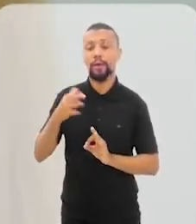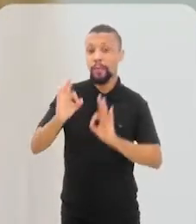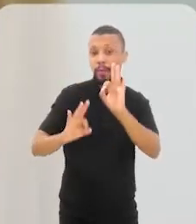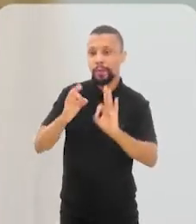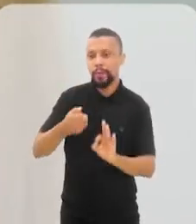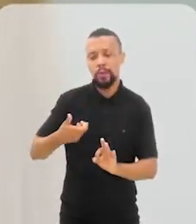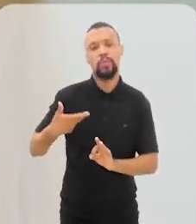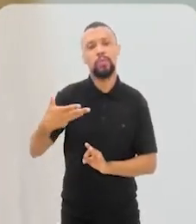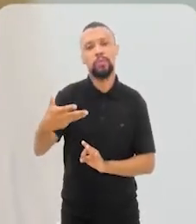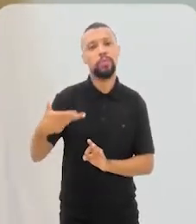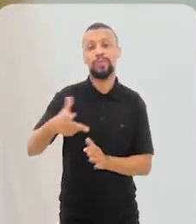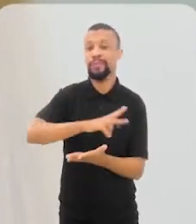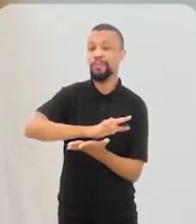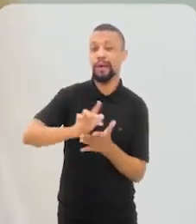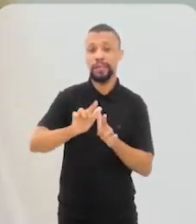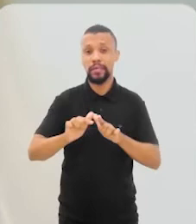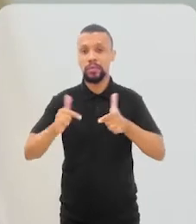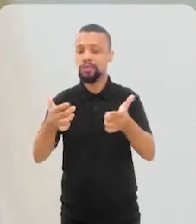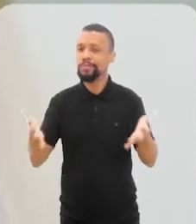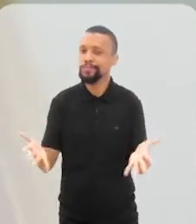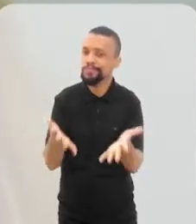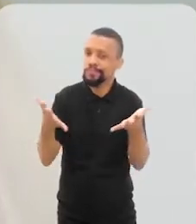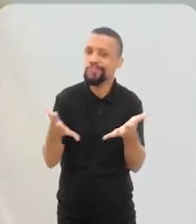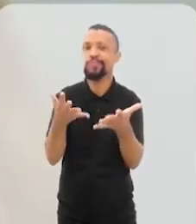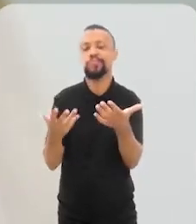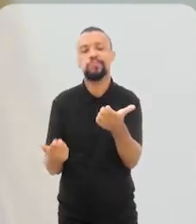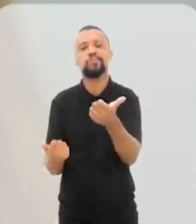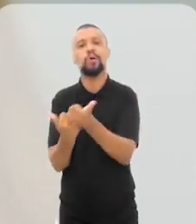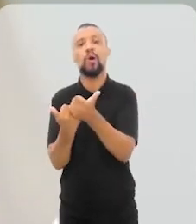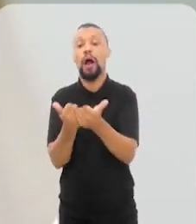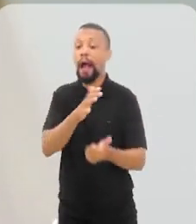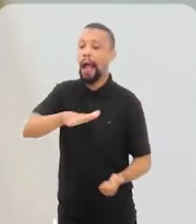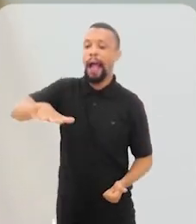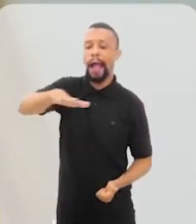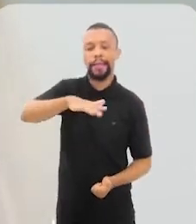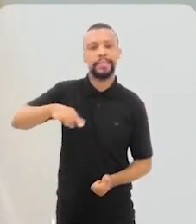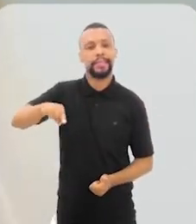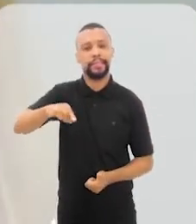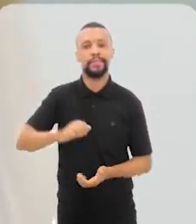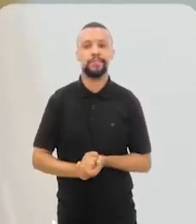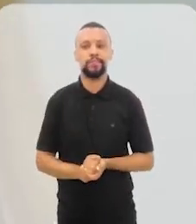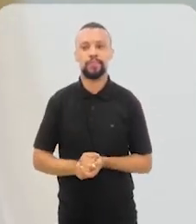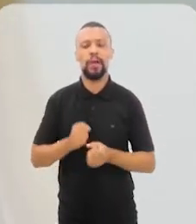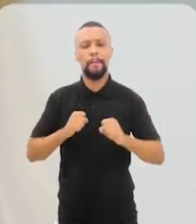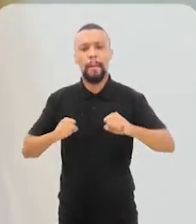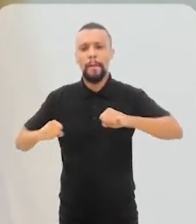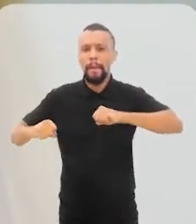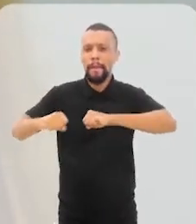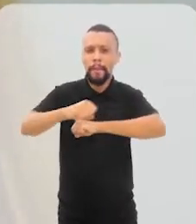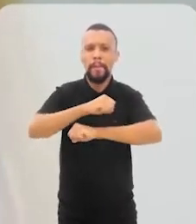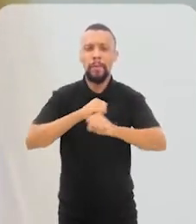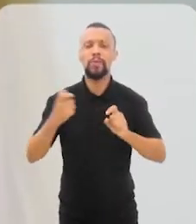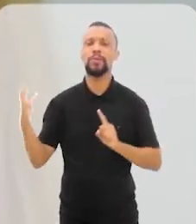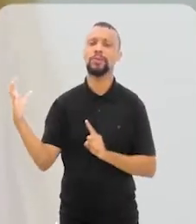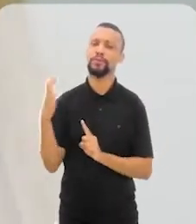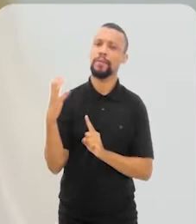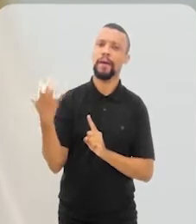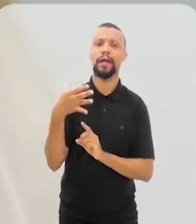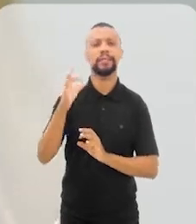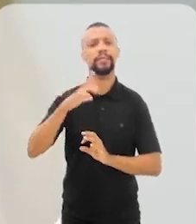ou seja, um conjunto de ações que fomentam a existência desse setor. E o Movimento Rio de Impacto